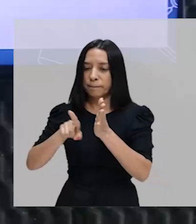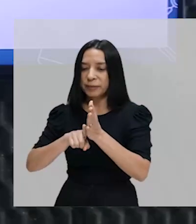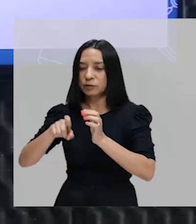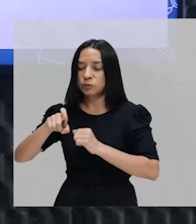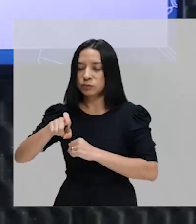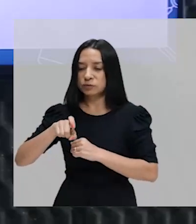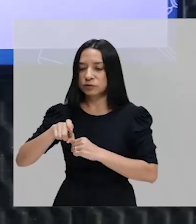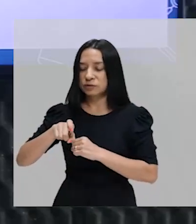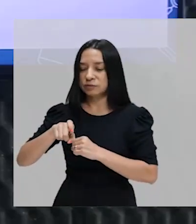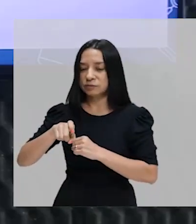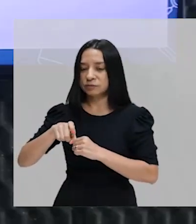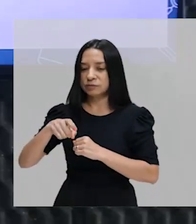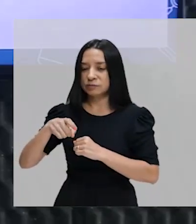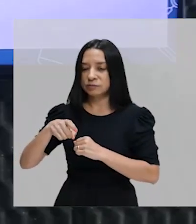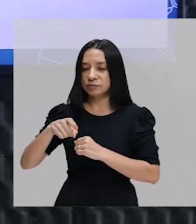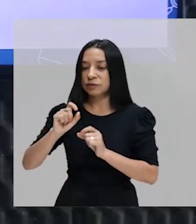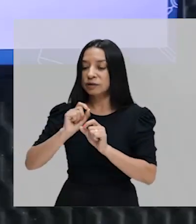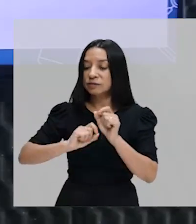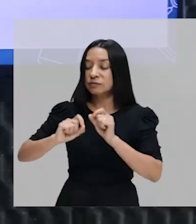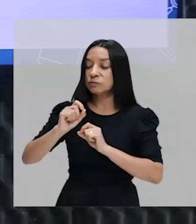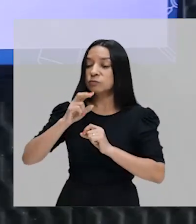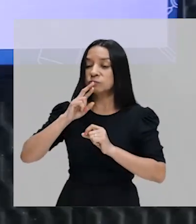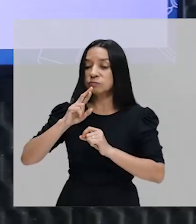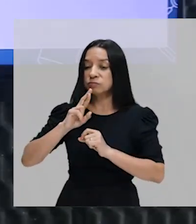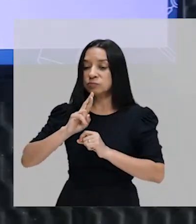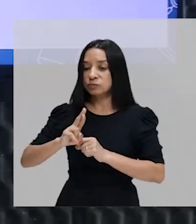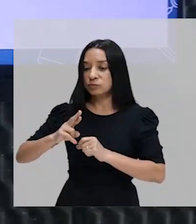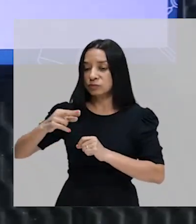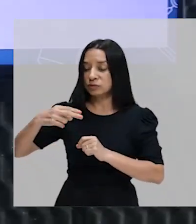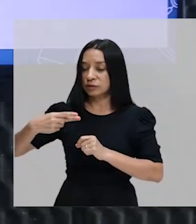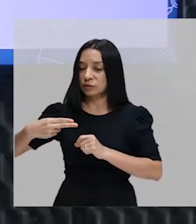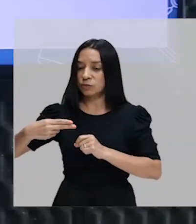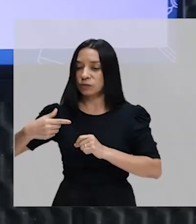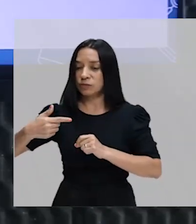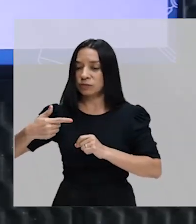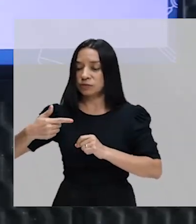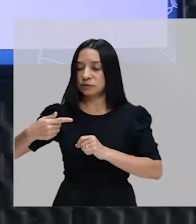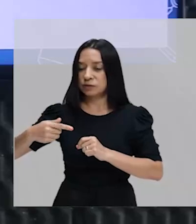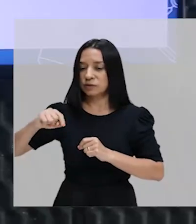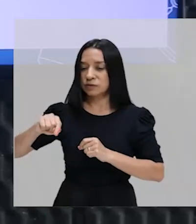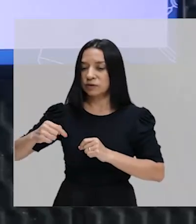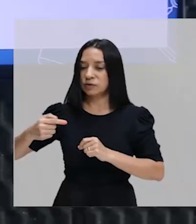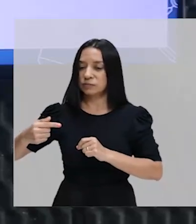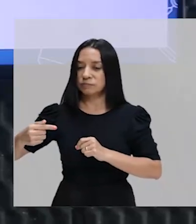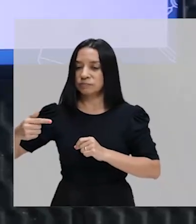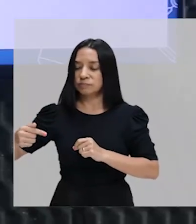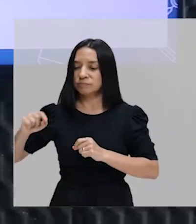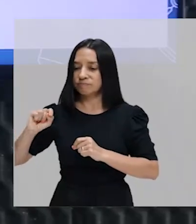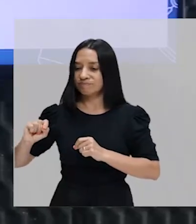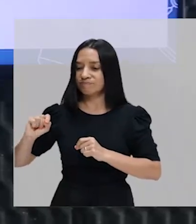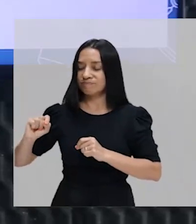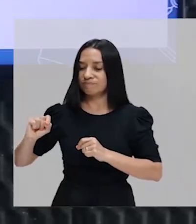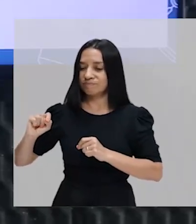x. E isso, né, vai gerar 7,77 reticências menos